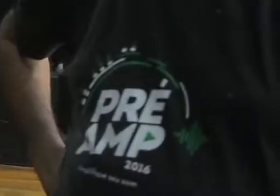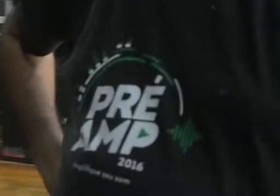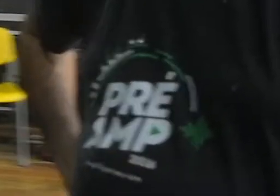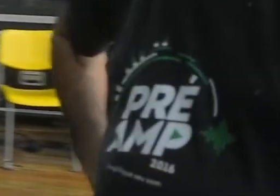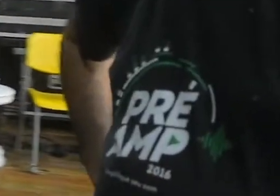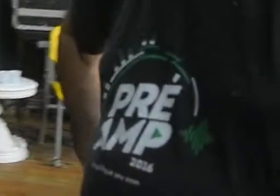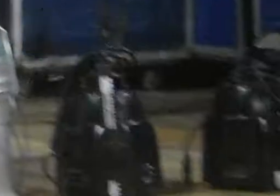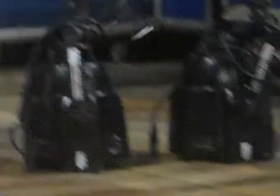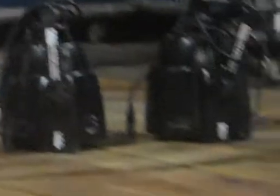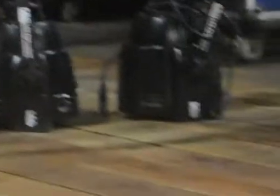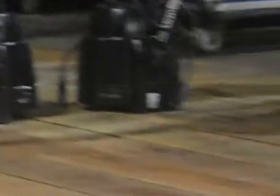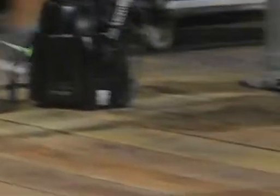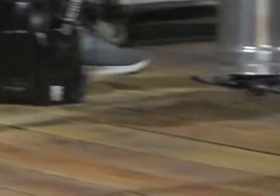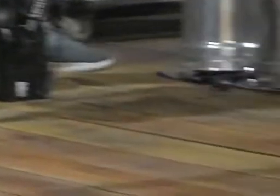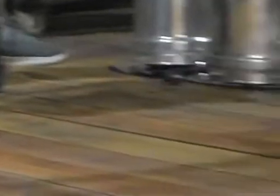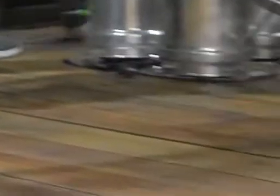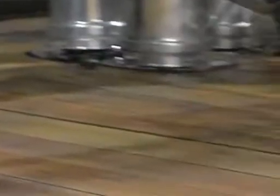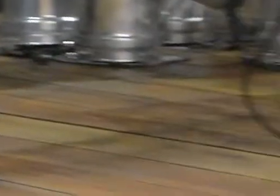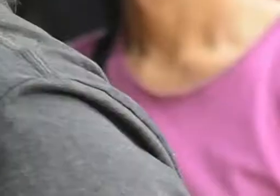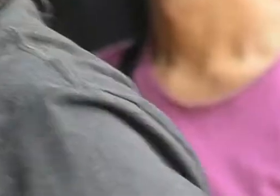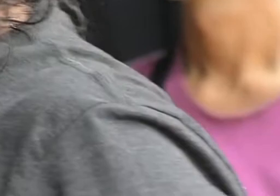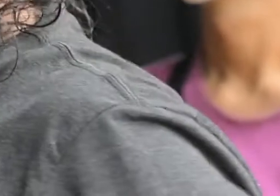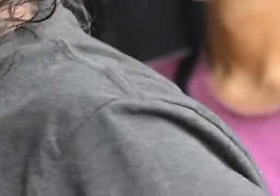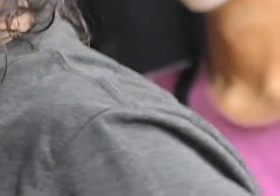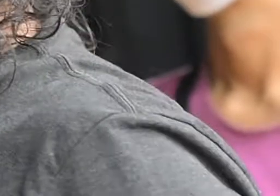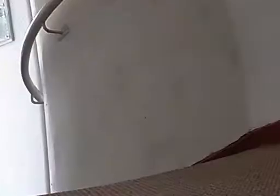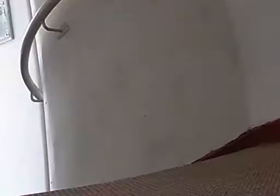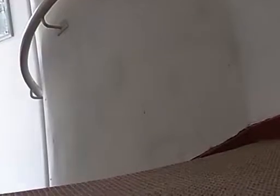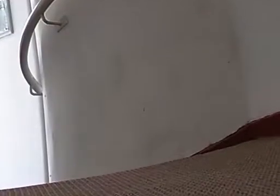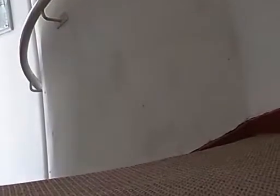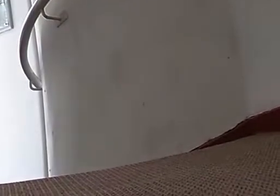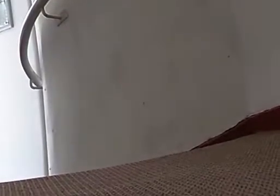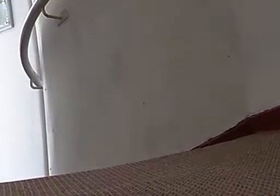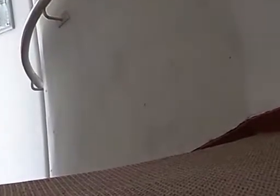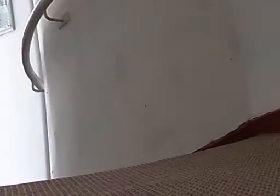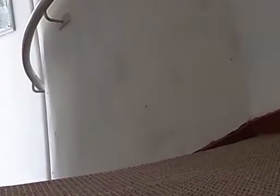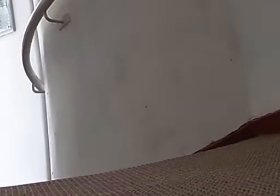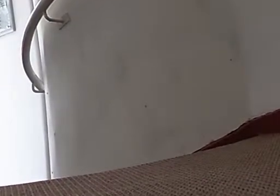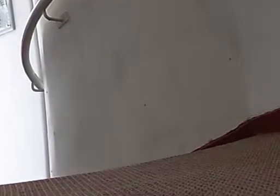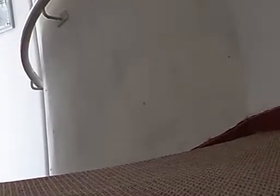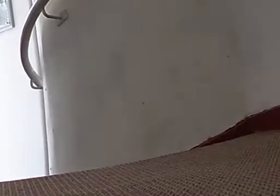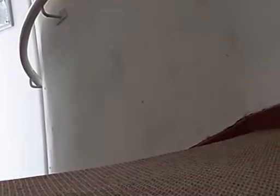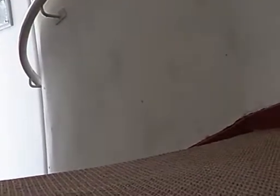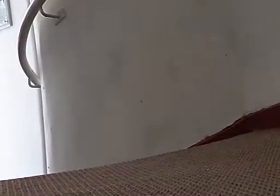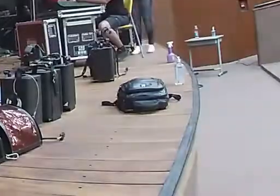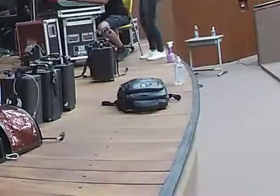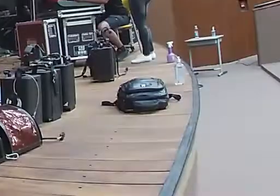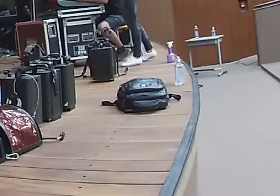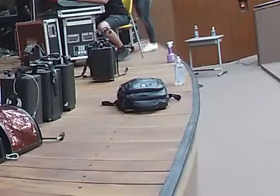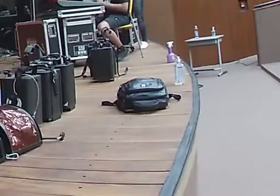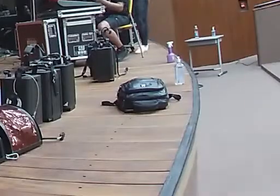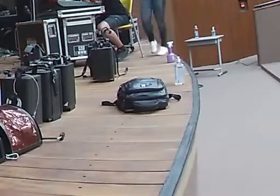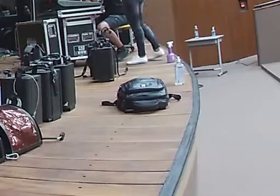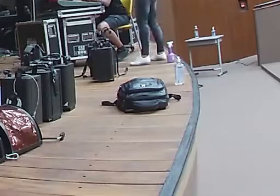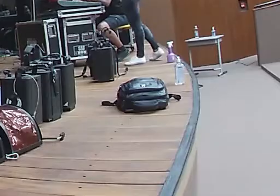se sentindo vivo? Ou está repetindo aquela velha opinião formada sobre tudo? A terceira Mostra Amp traz um